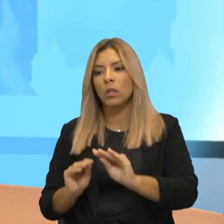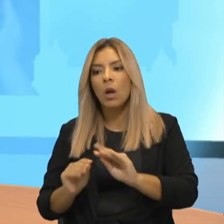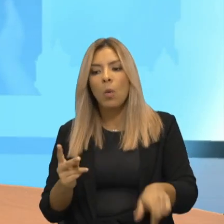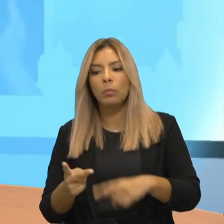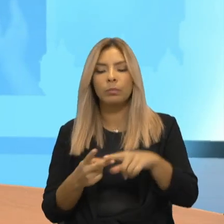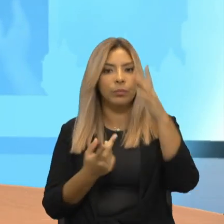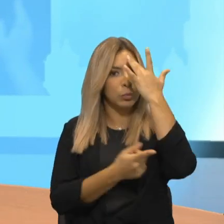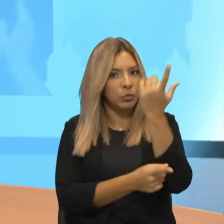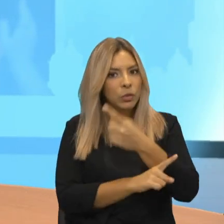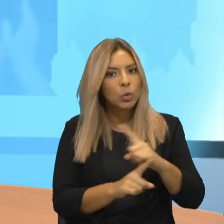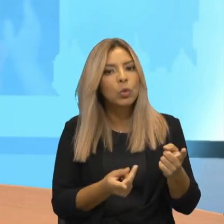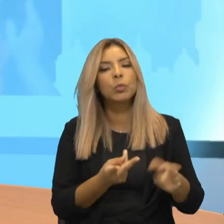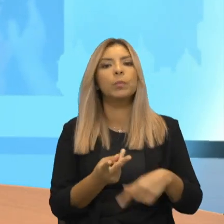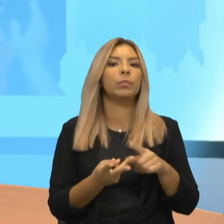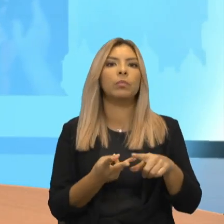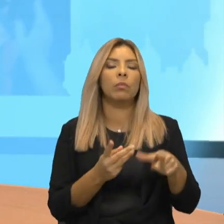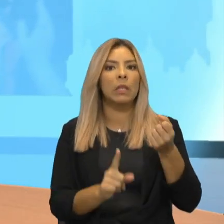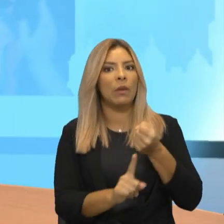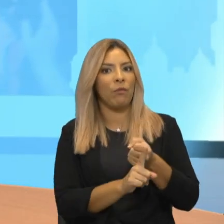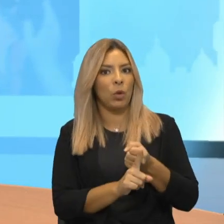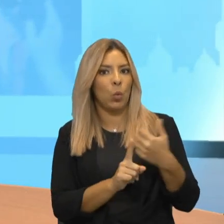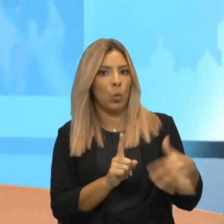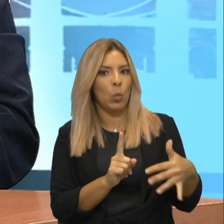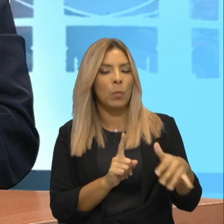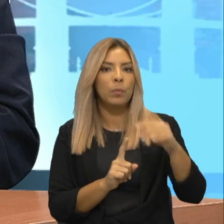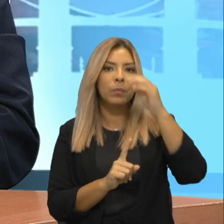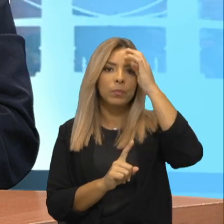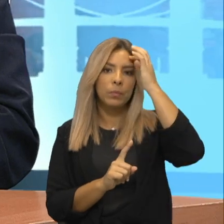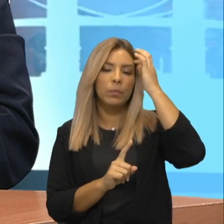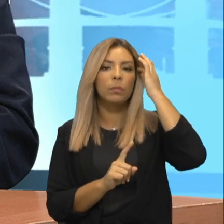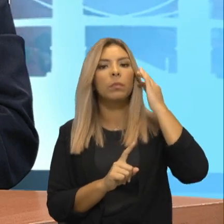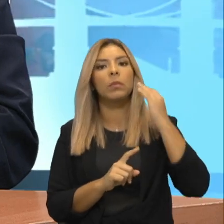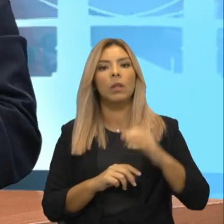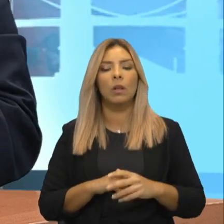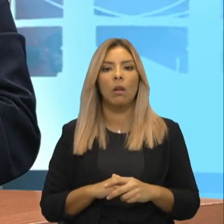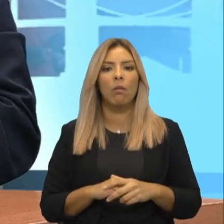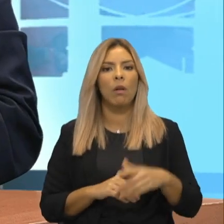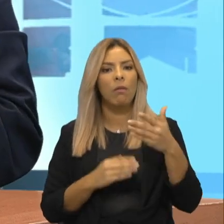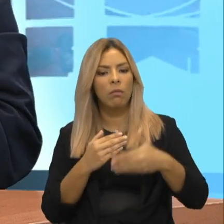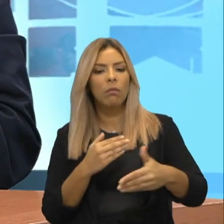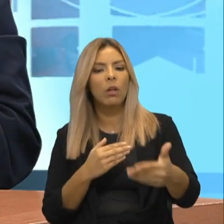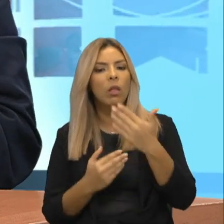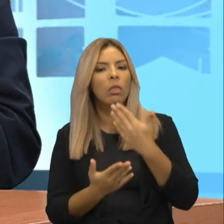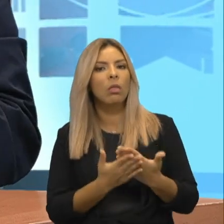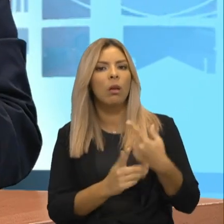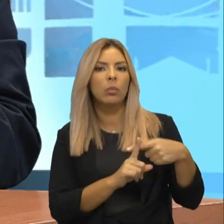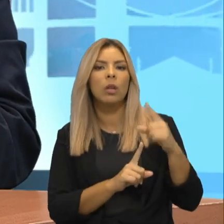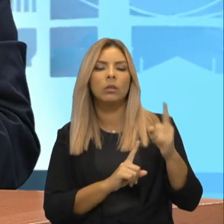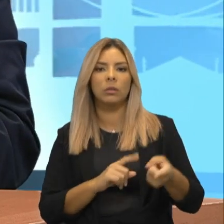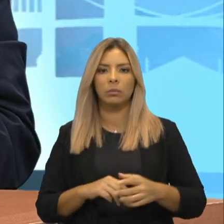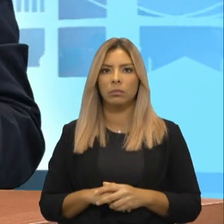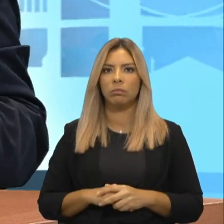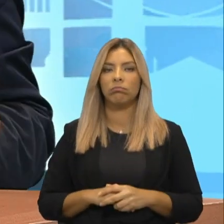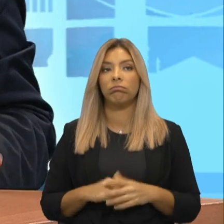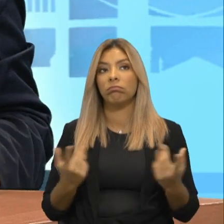estão particularmente desafiados a participar. O que é que vai privilegiar, ao fim e ao cabo, Foi interessante ver